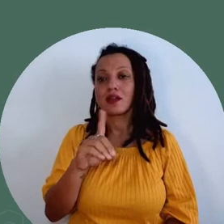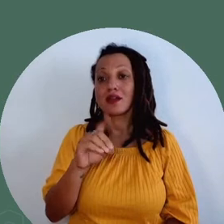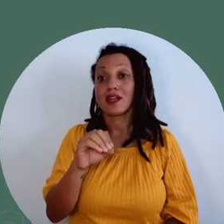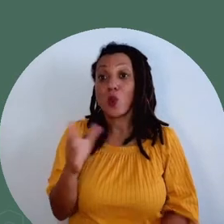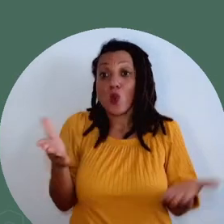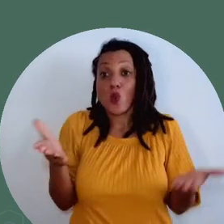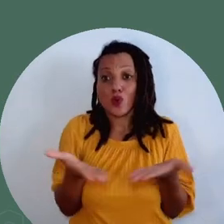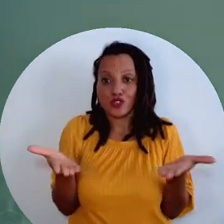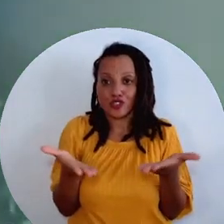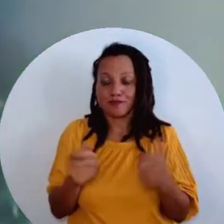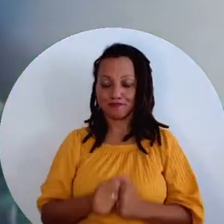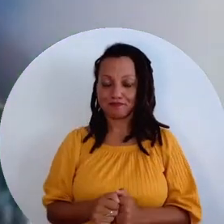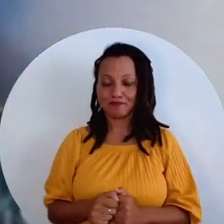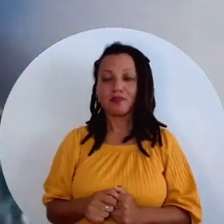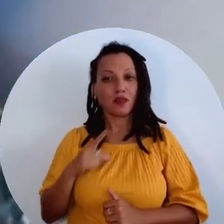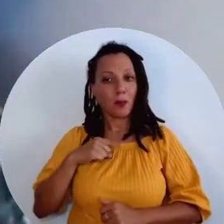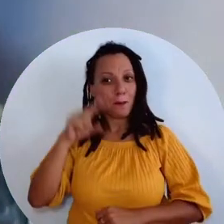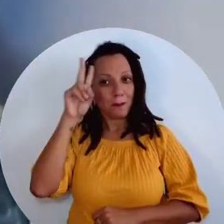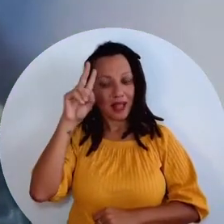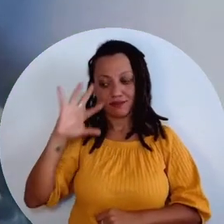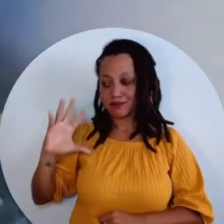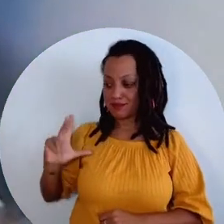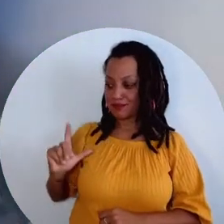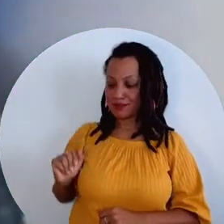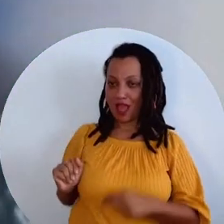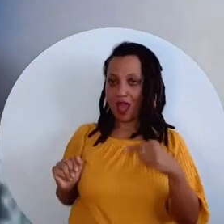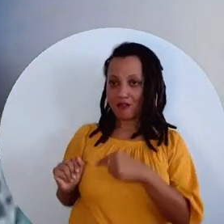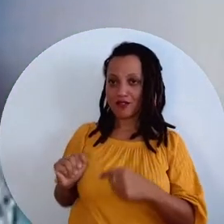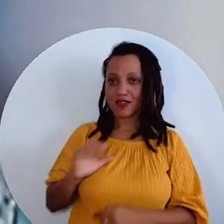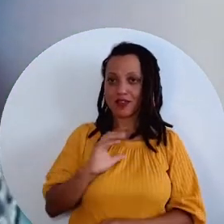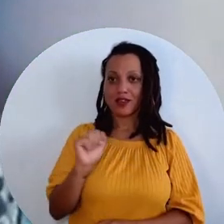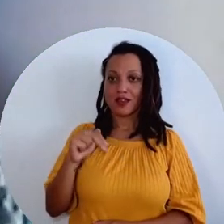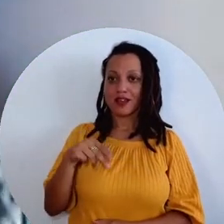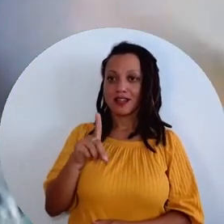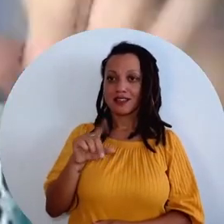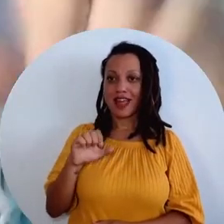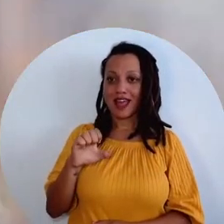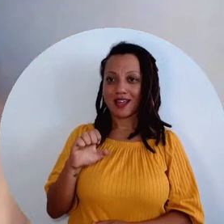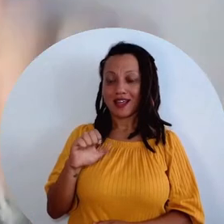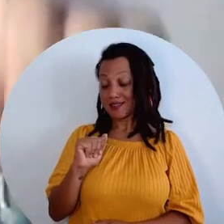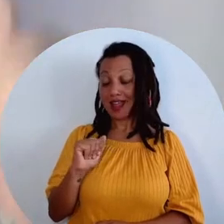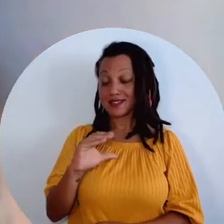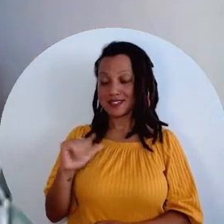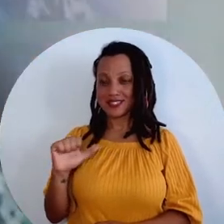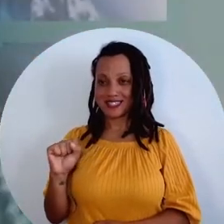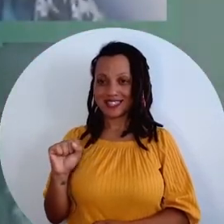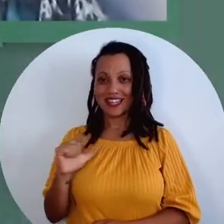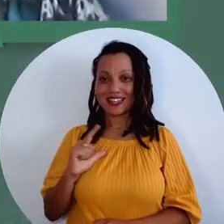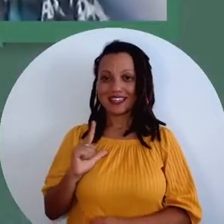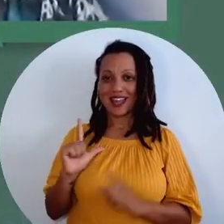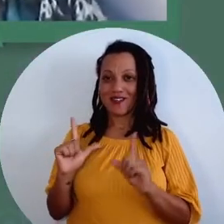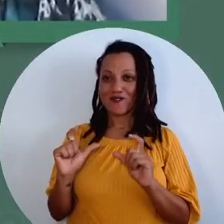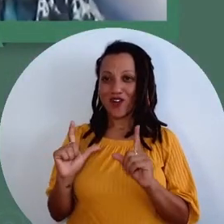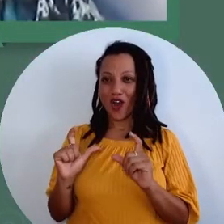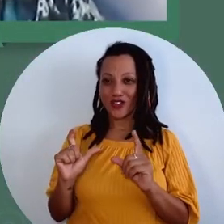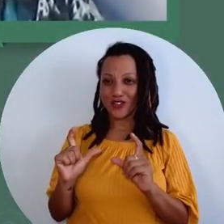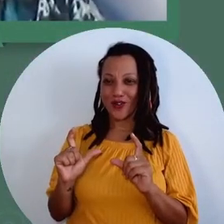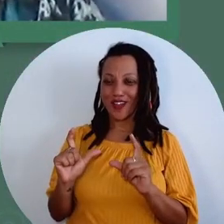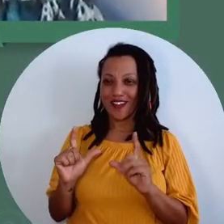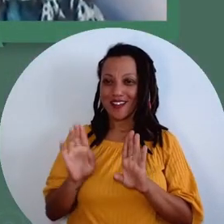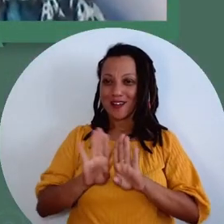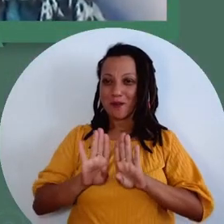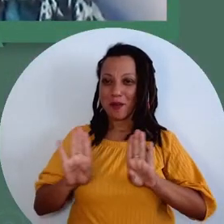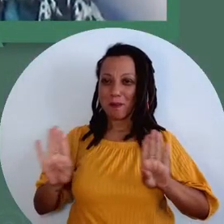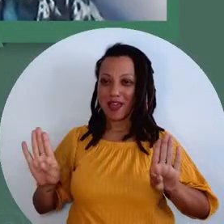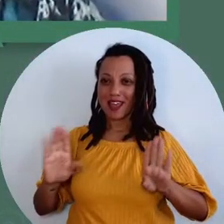nós, em África, nós temos exemplos como das Candaces, né? E aí tem uma foto de